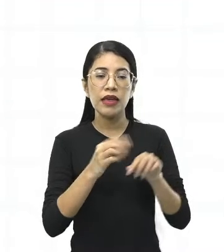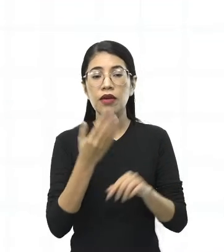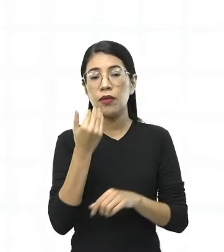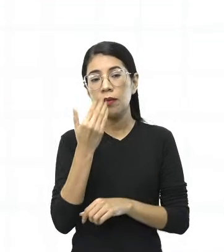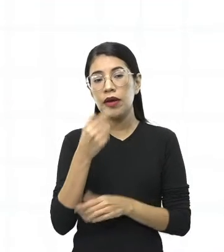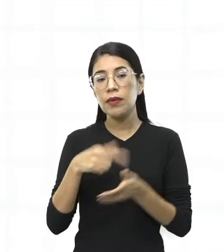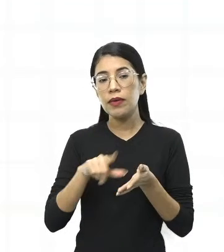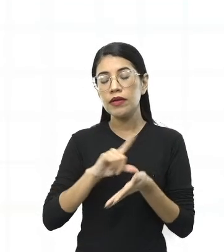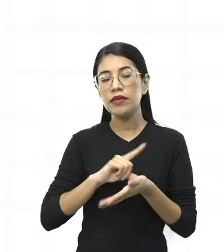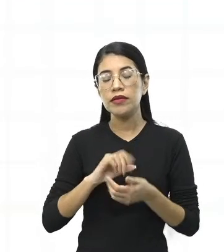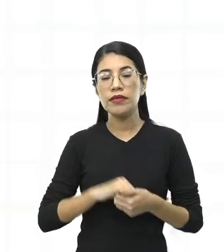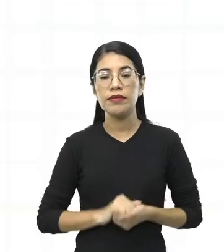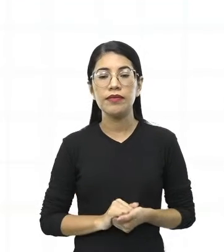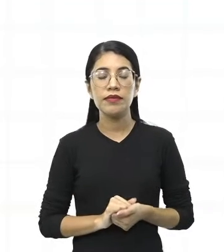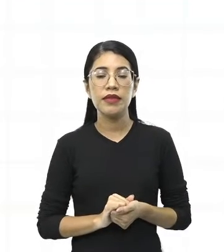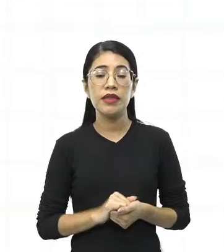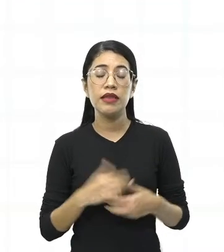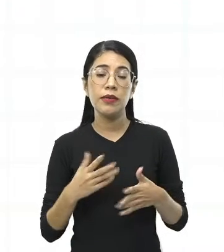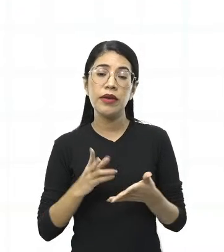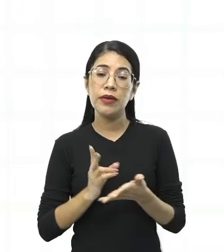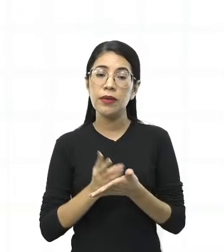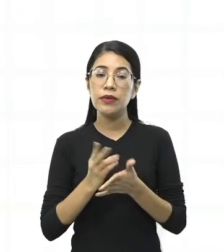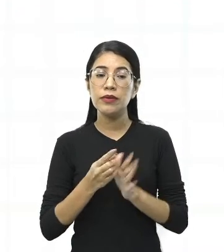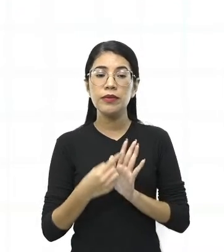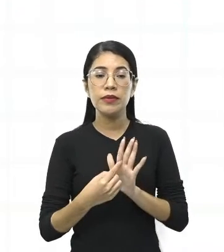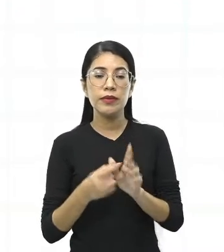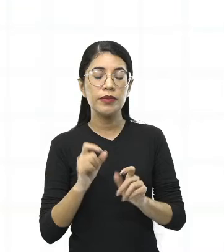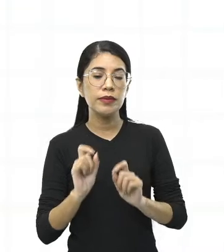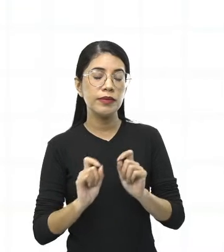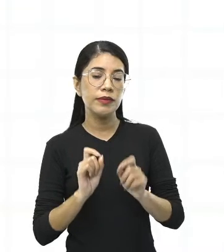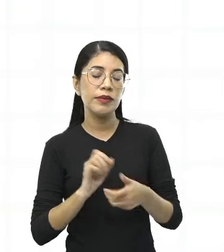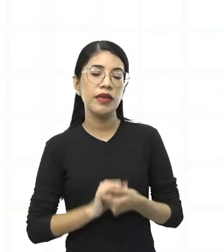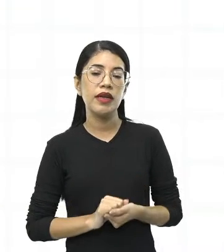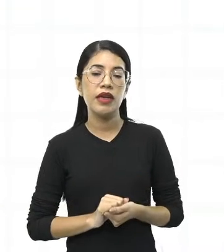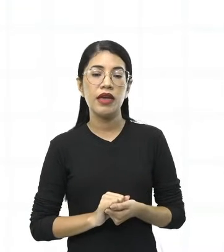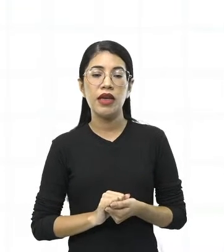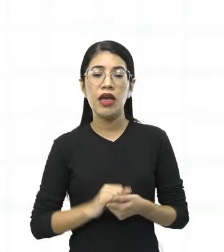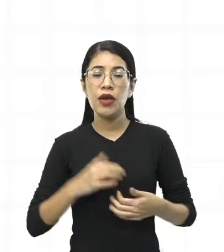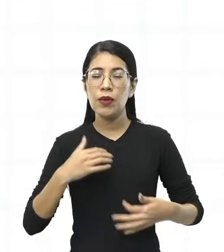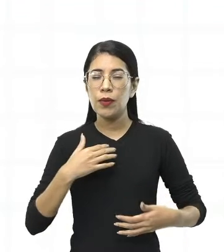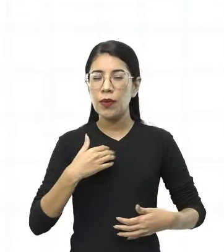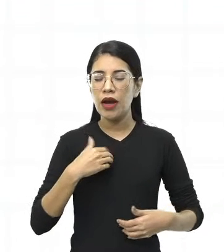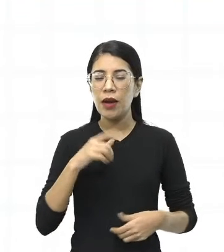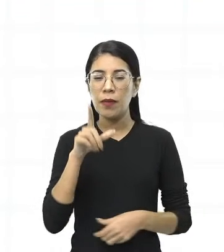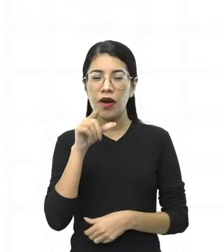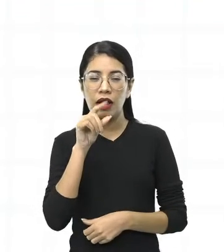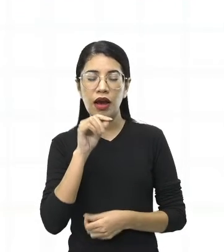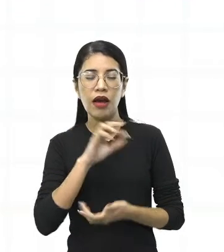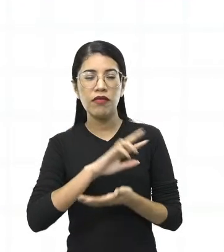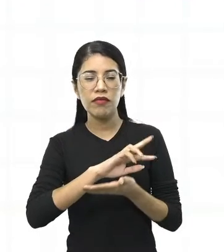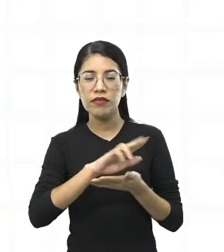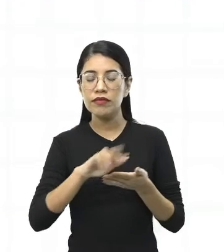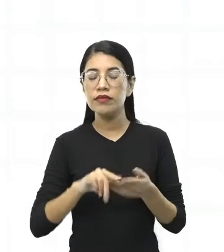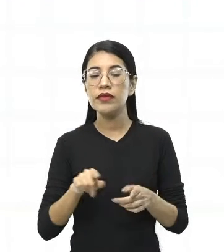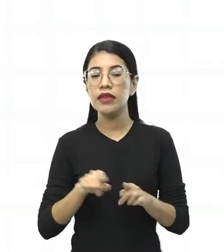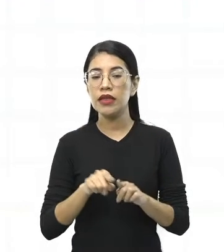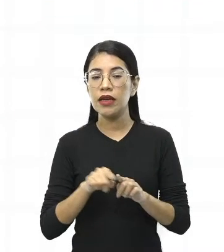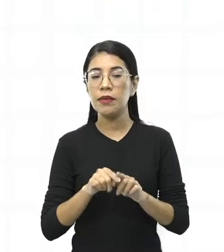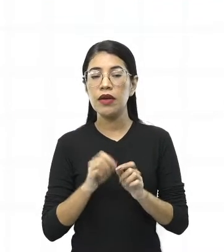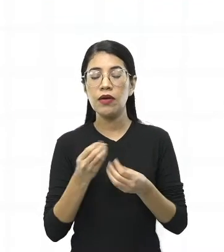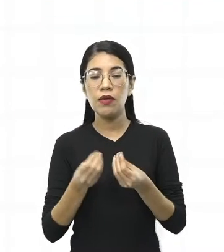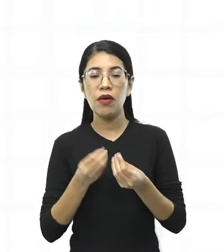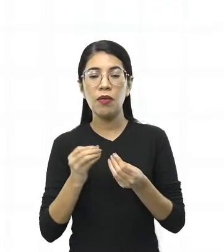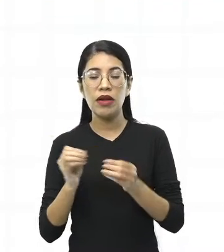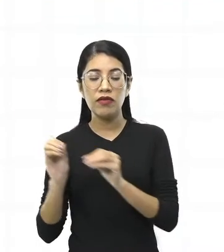alimentação. Ele continua mostrando, então, aqui que esses animais, né, que fazem o transporte